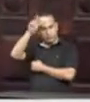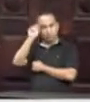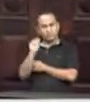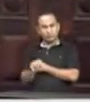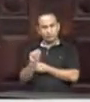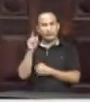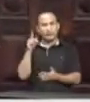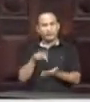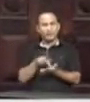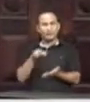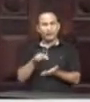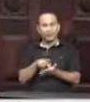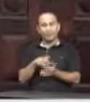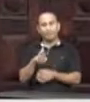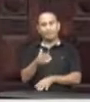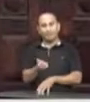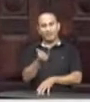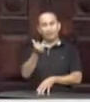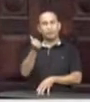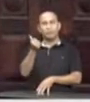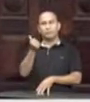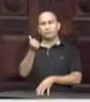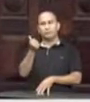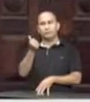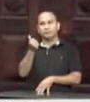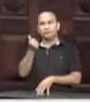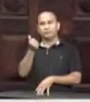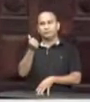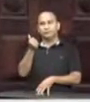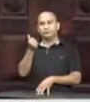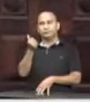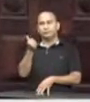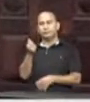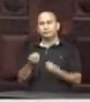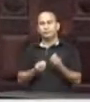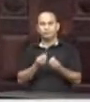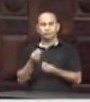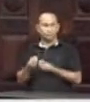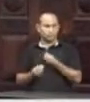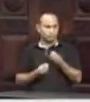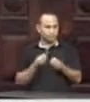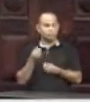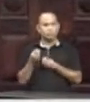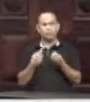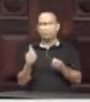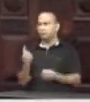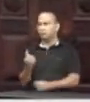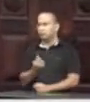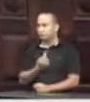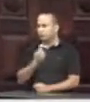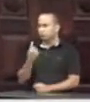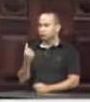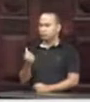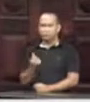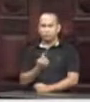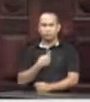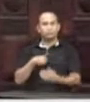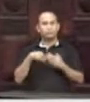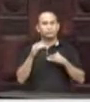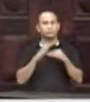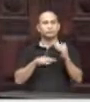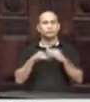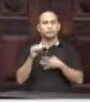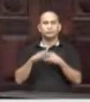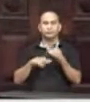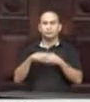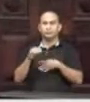seja realmente para melhorar as condições que os nossos